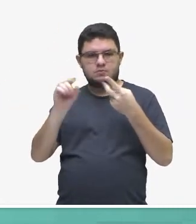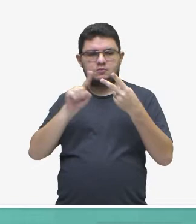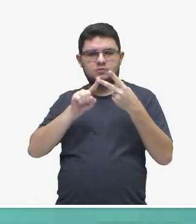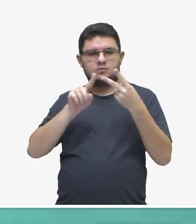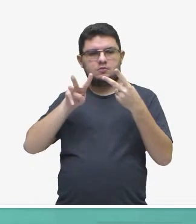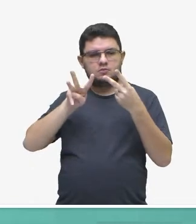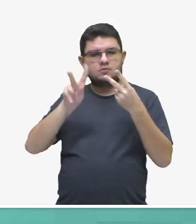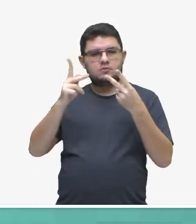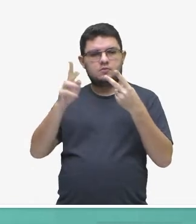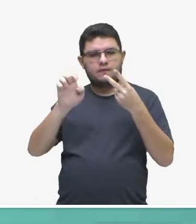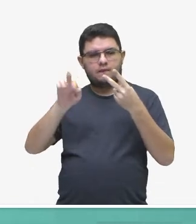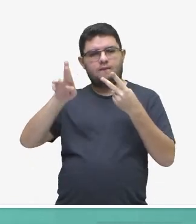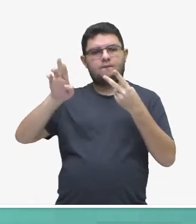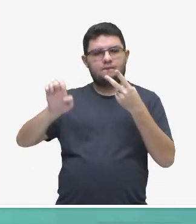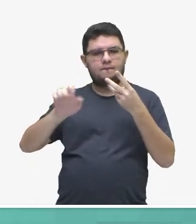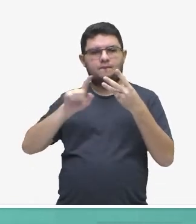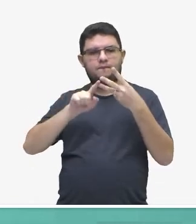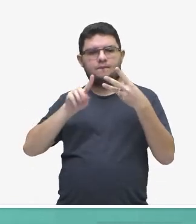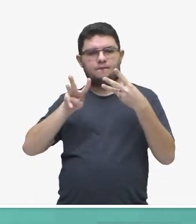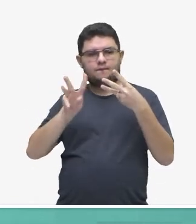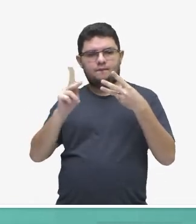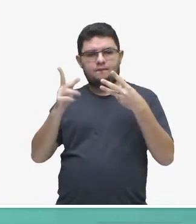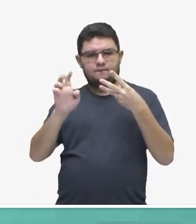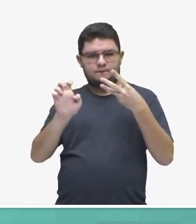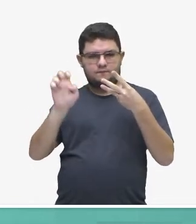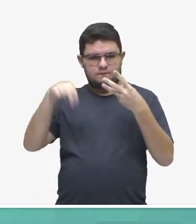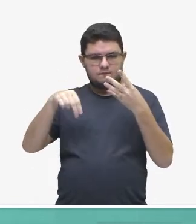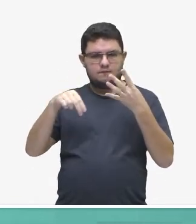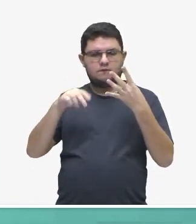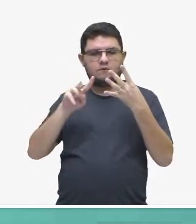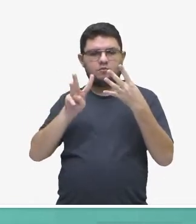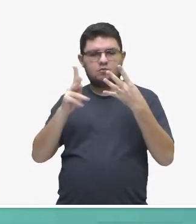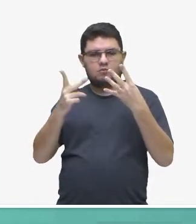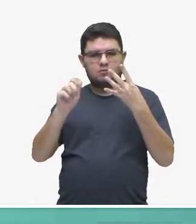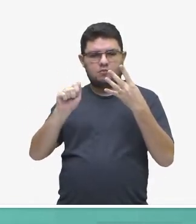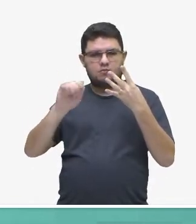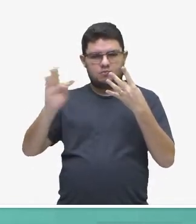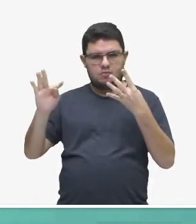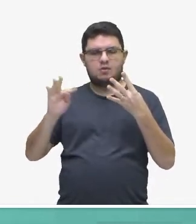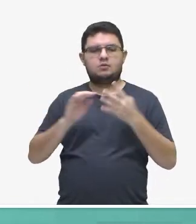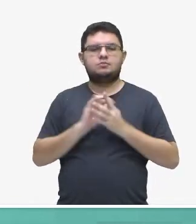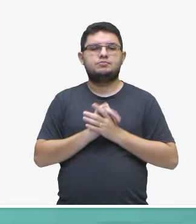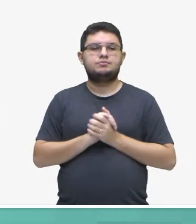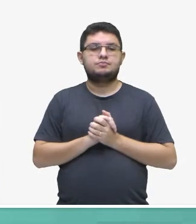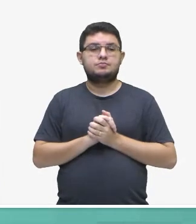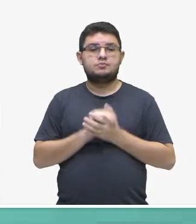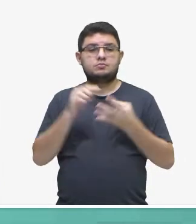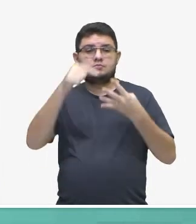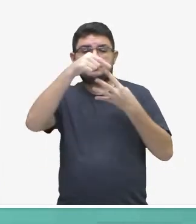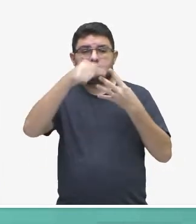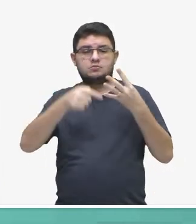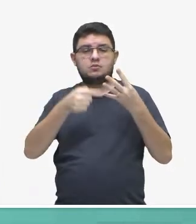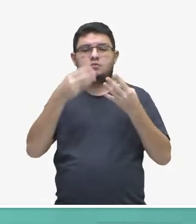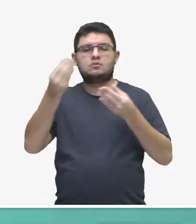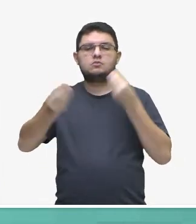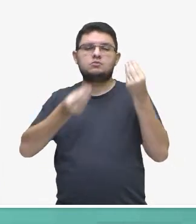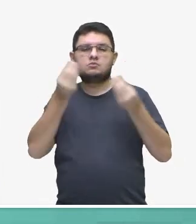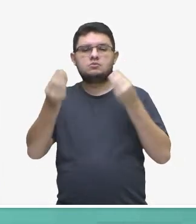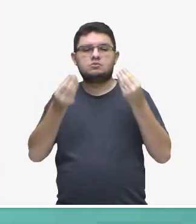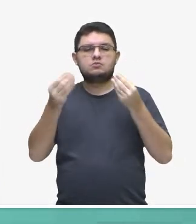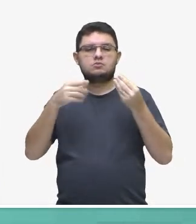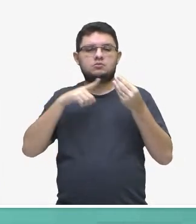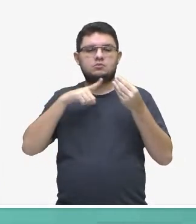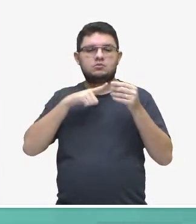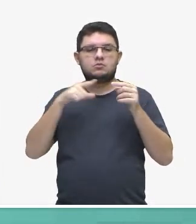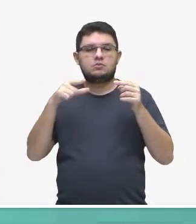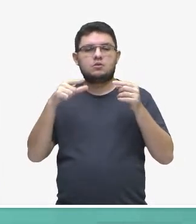com o Simple Present, tá certo? Bom, a combinação que nós vamos utilizar é com com perguntas,